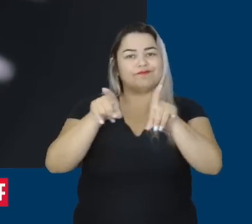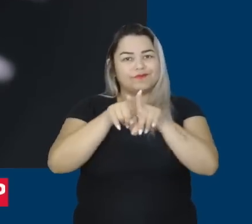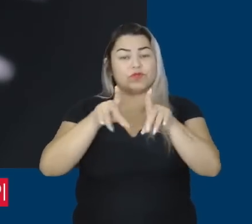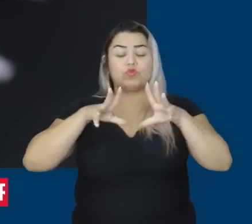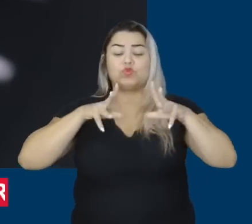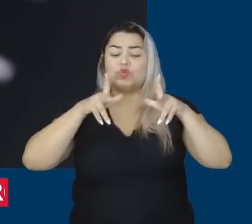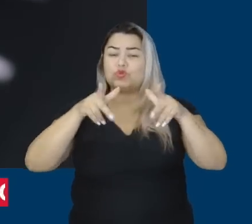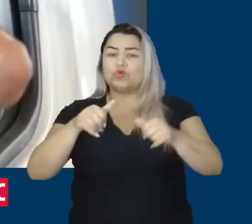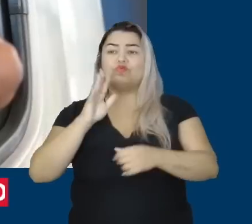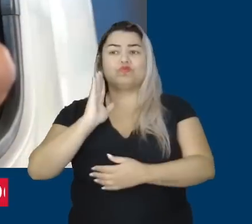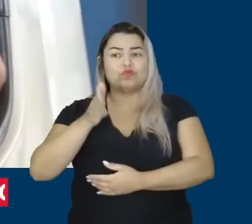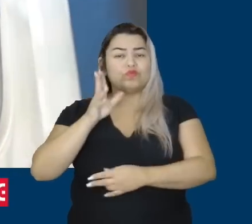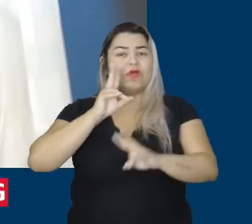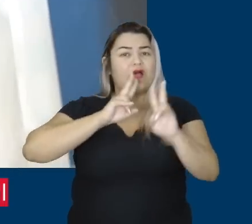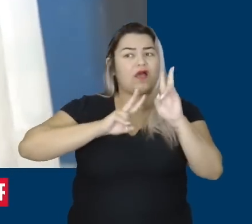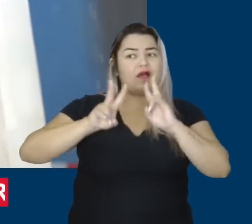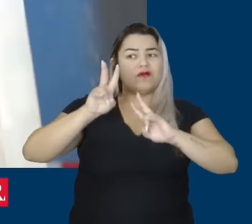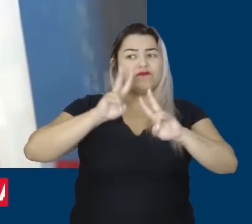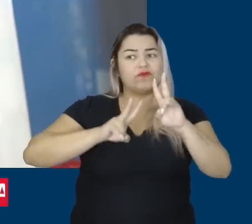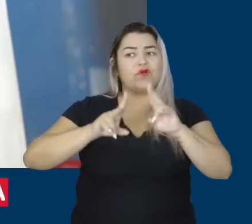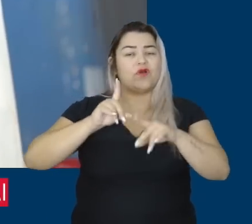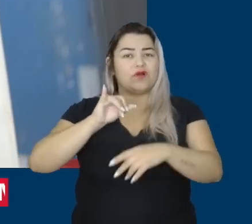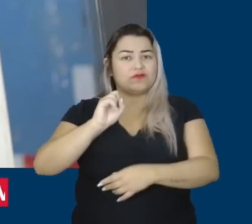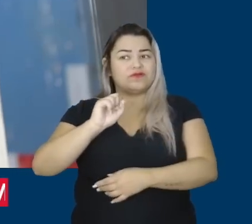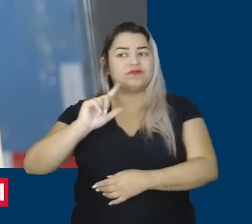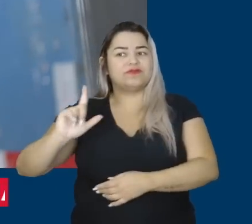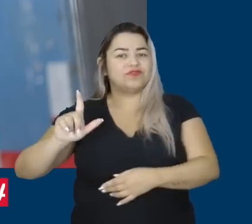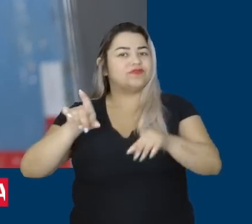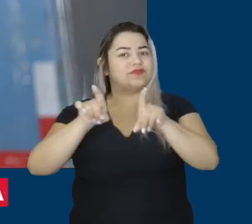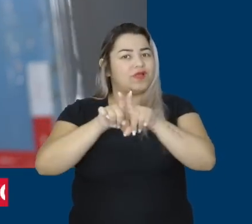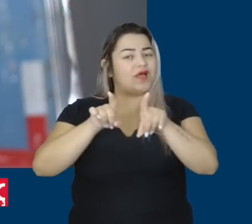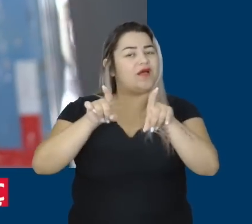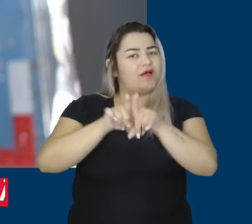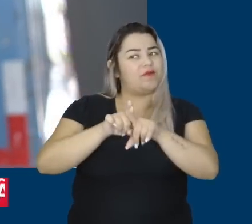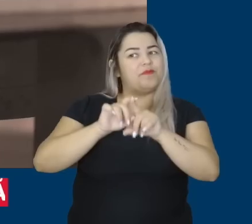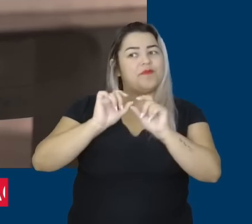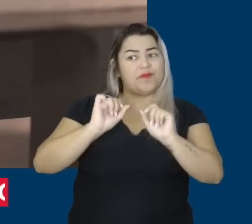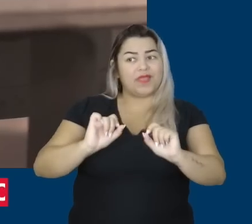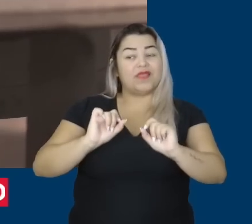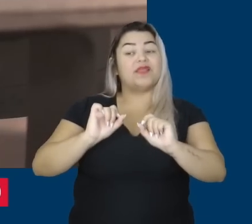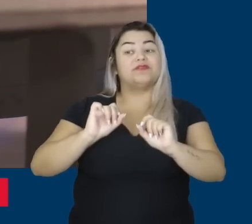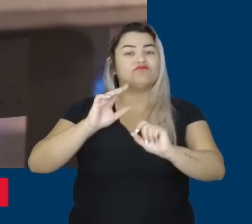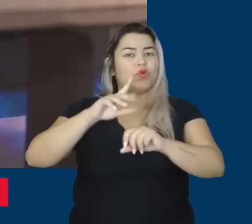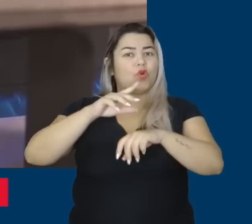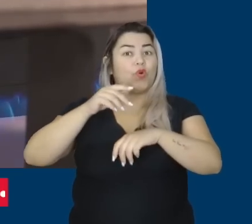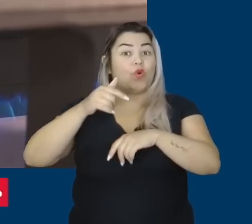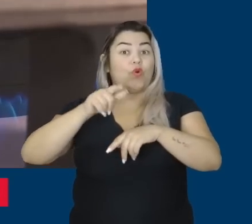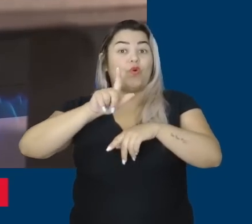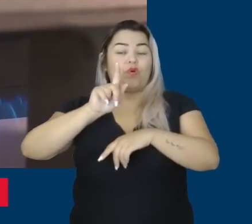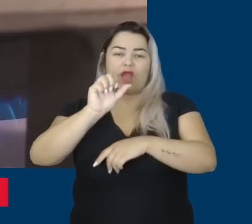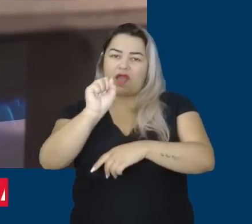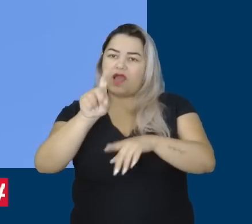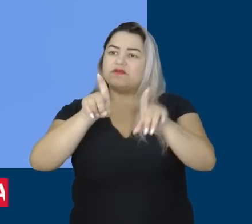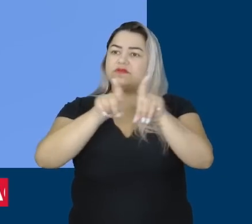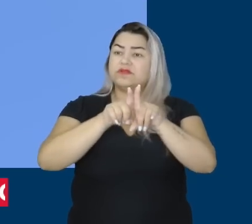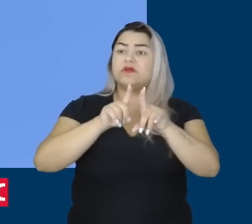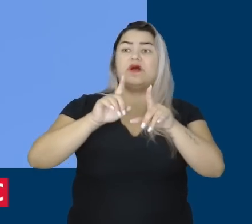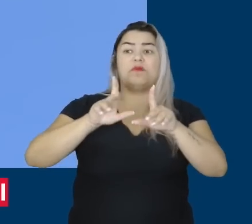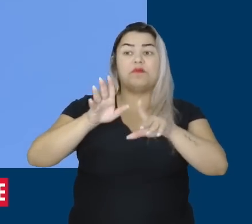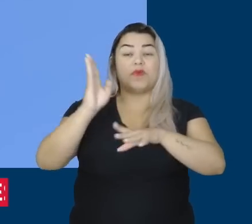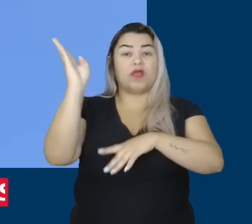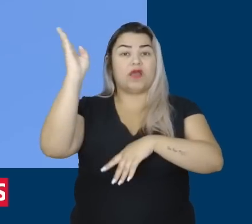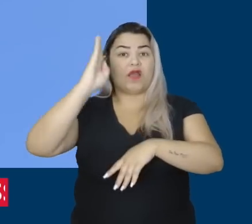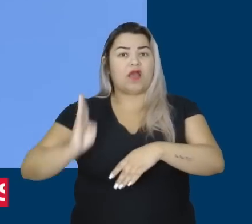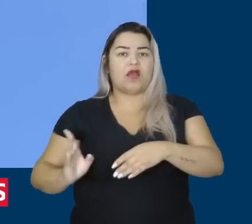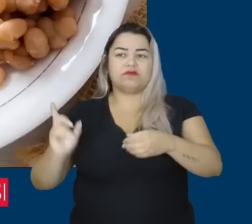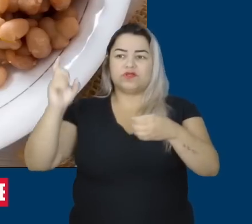todo mundo viu. O diesel caiu, o álcool caiu, gás de cozinha já caiu, tá voltando o